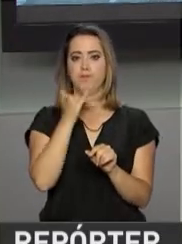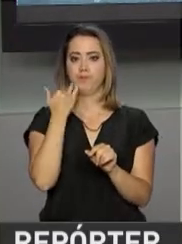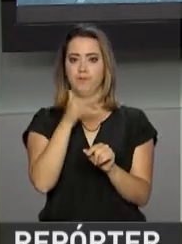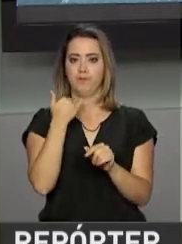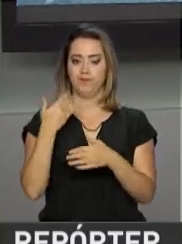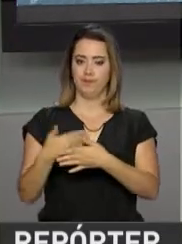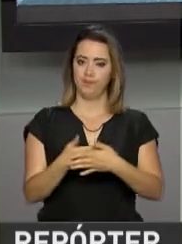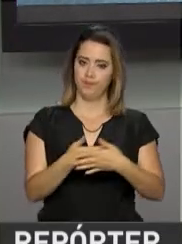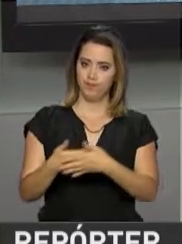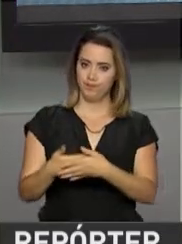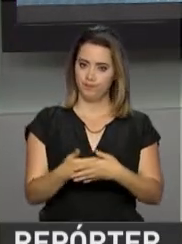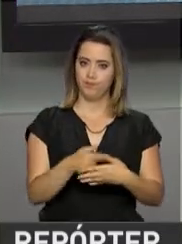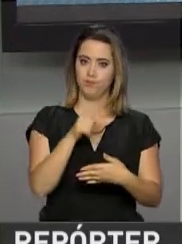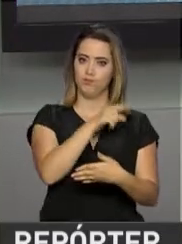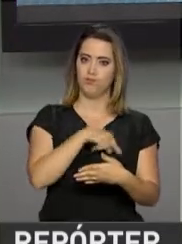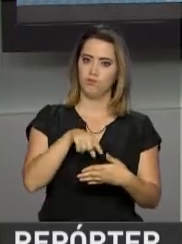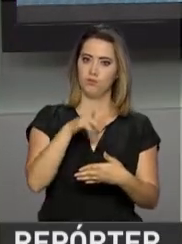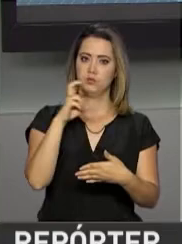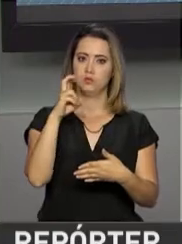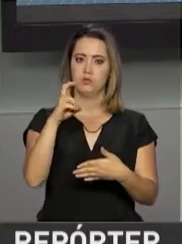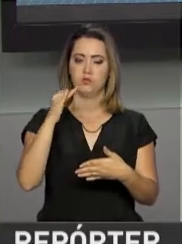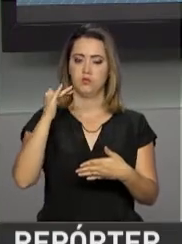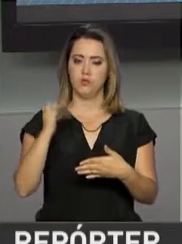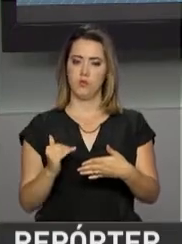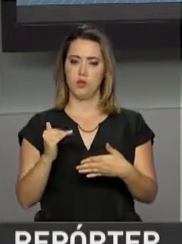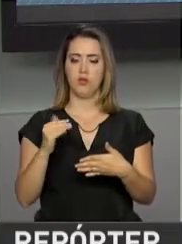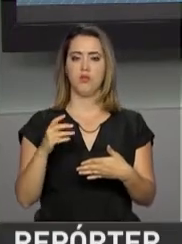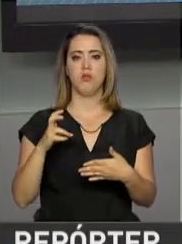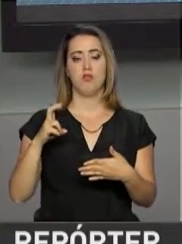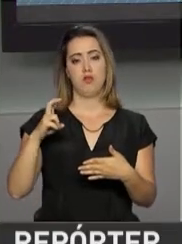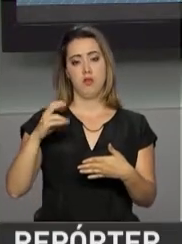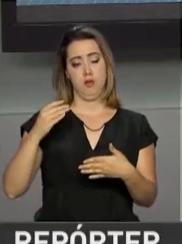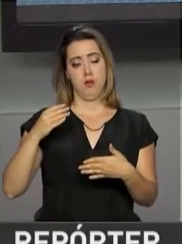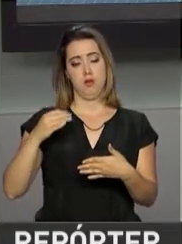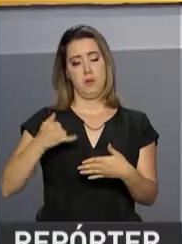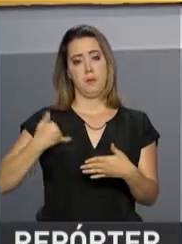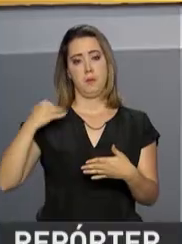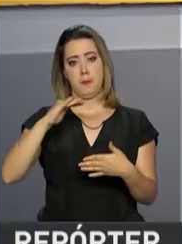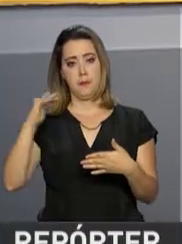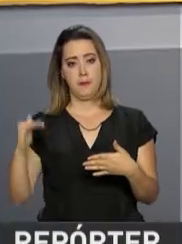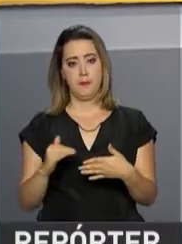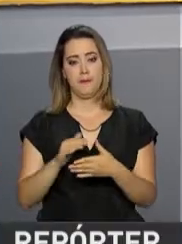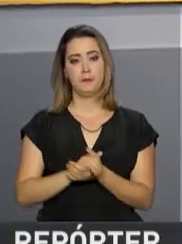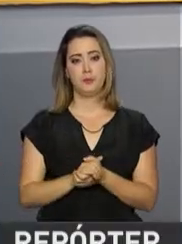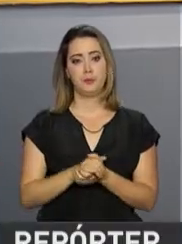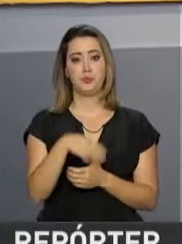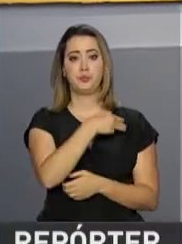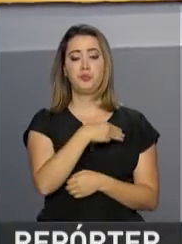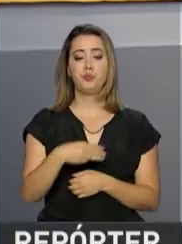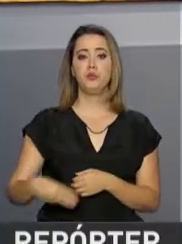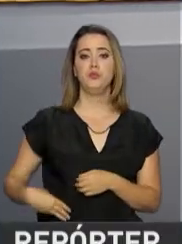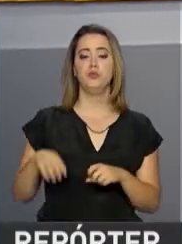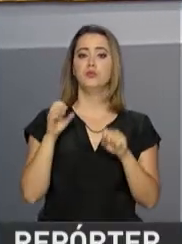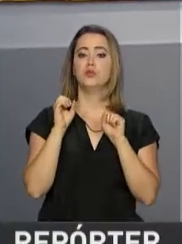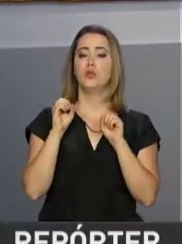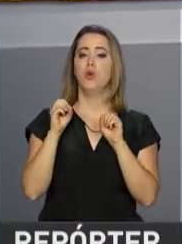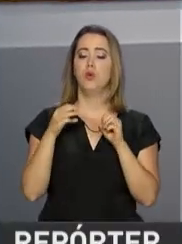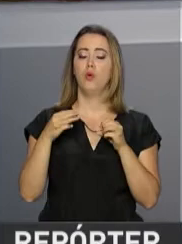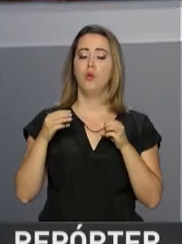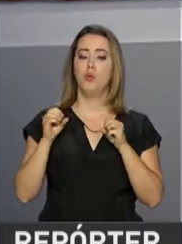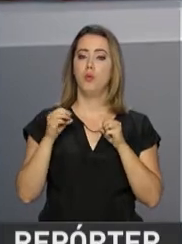mortalidade por causas preveníveis em crianças menores de cinco anos o ministério da educação liberou